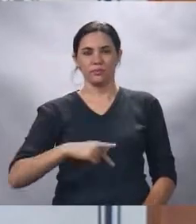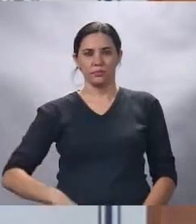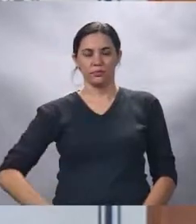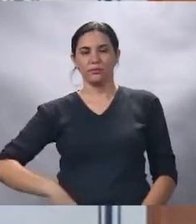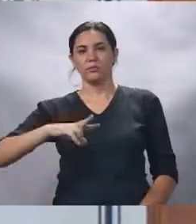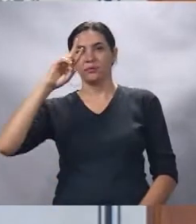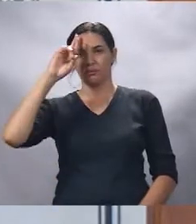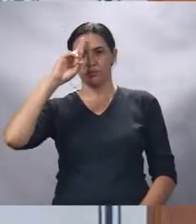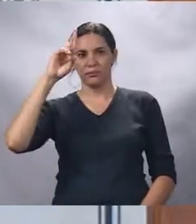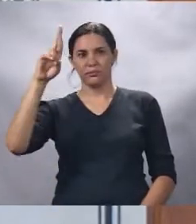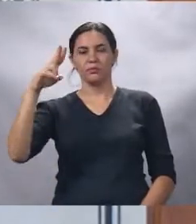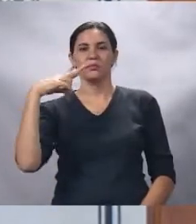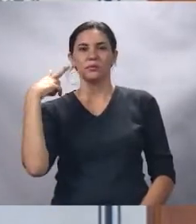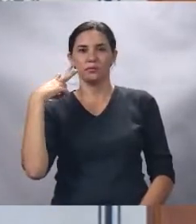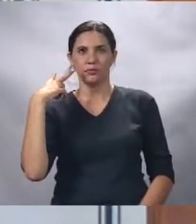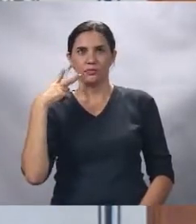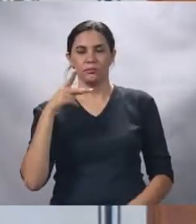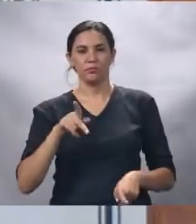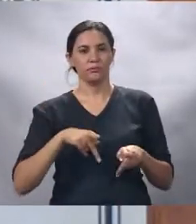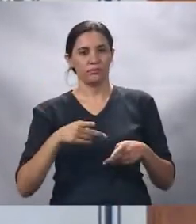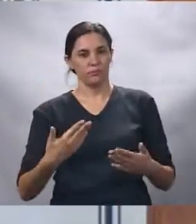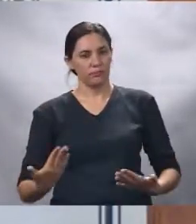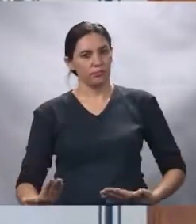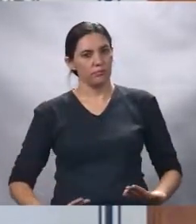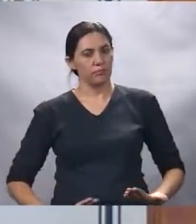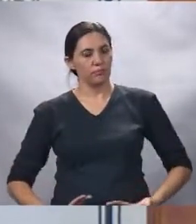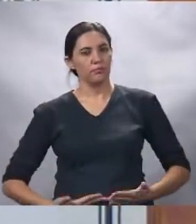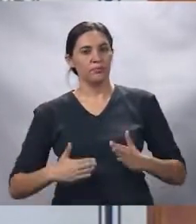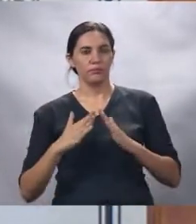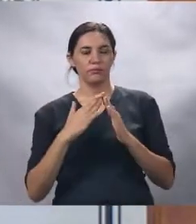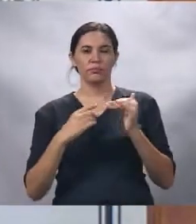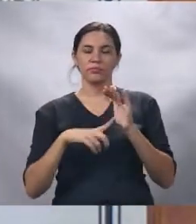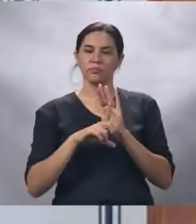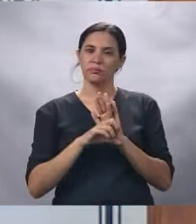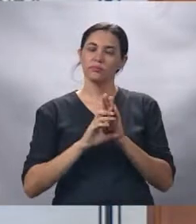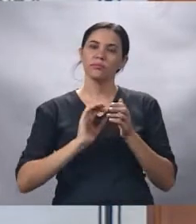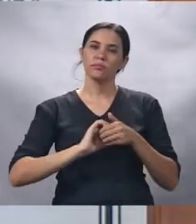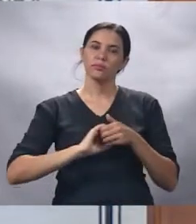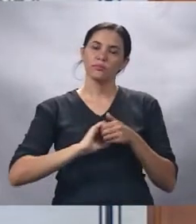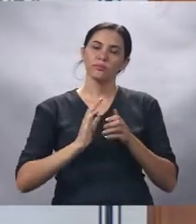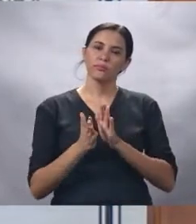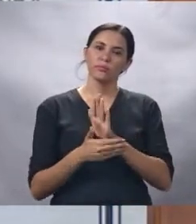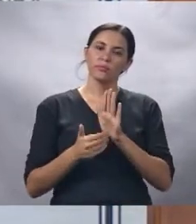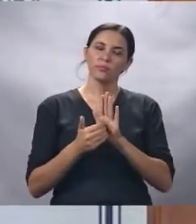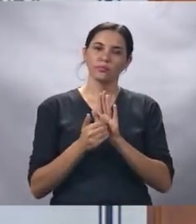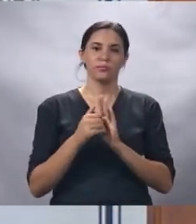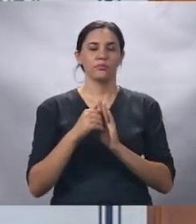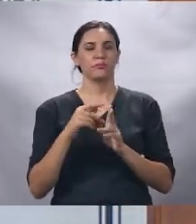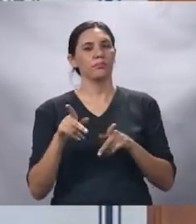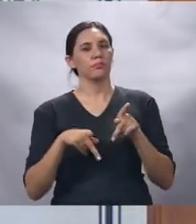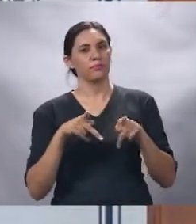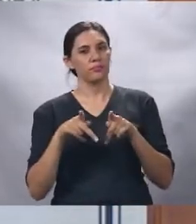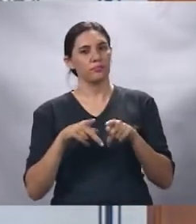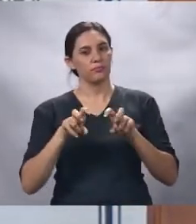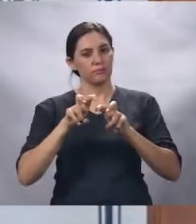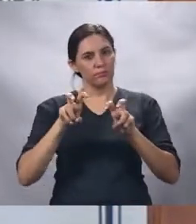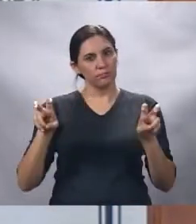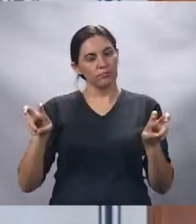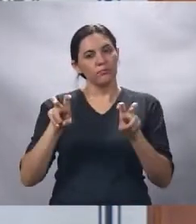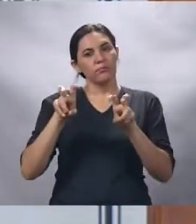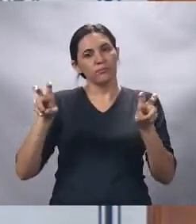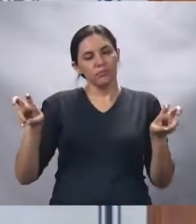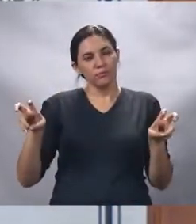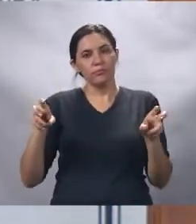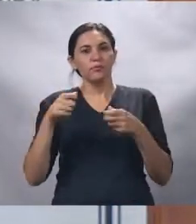senhores vereadores, servidores dessa casa, as pessoas que estão presentes aqui na nossa plateia,